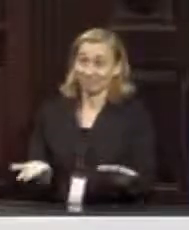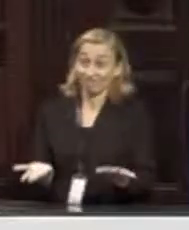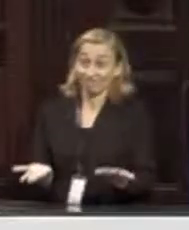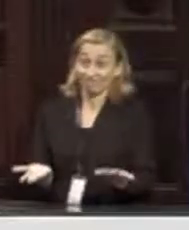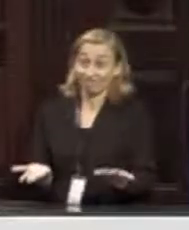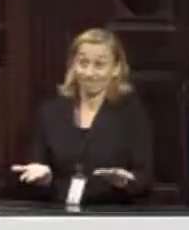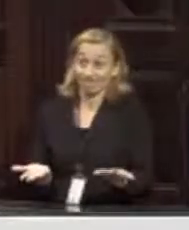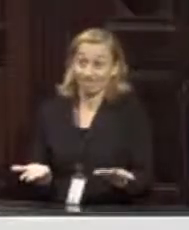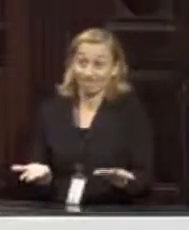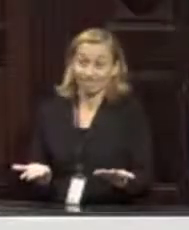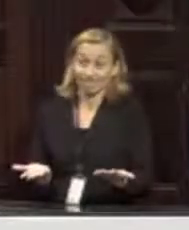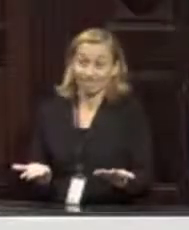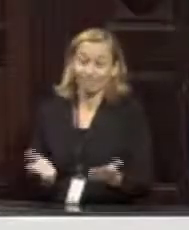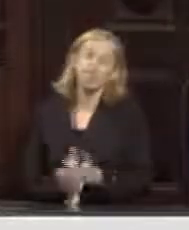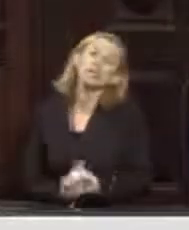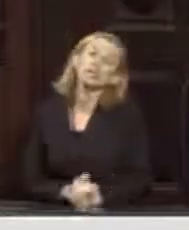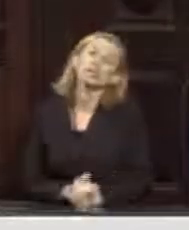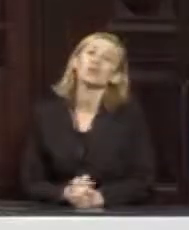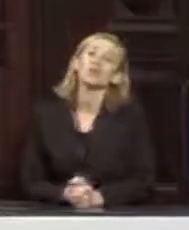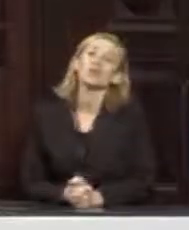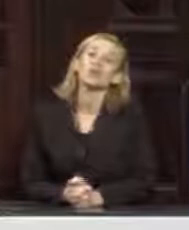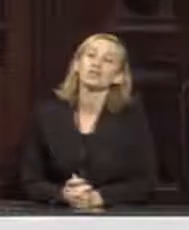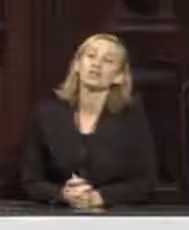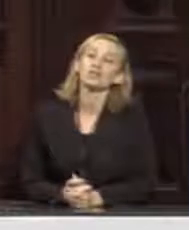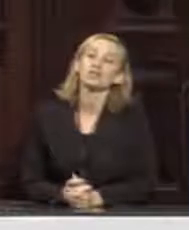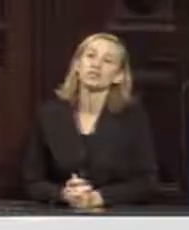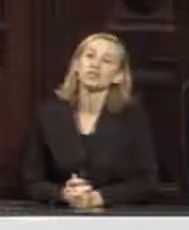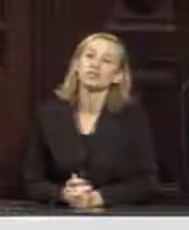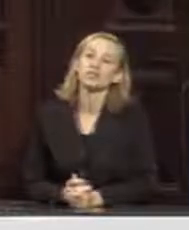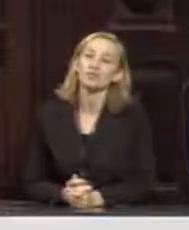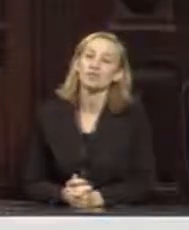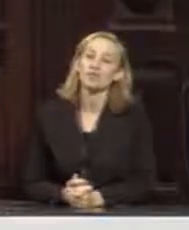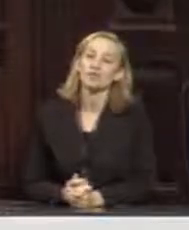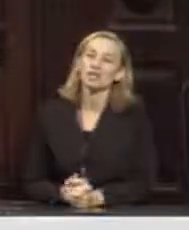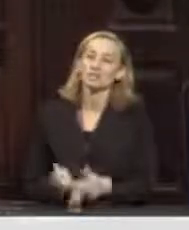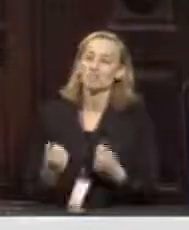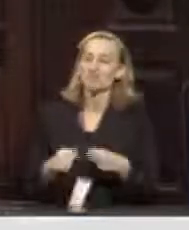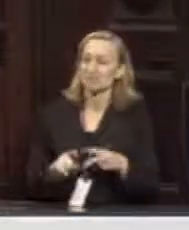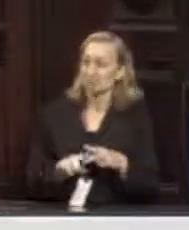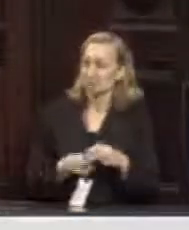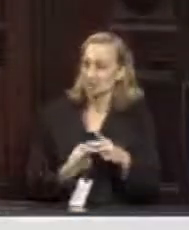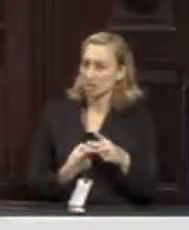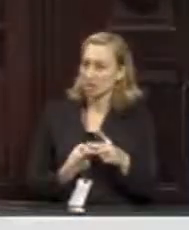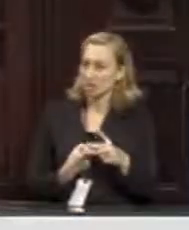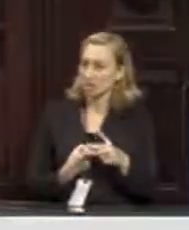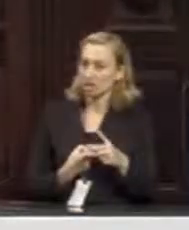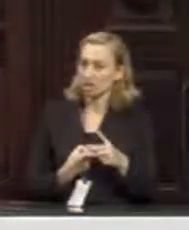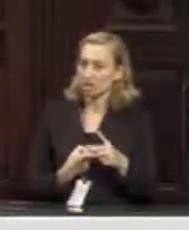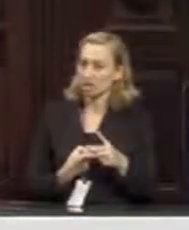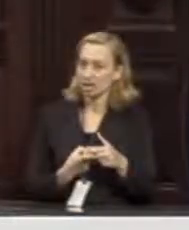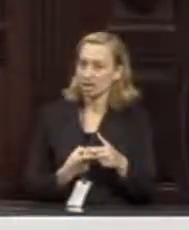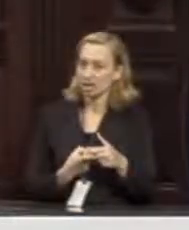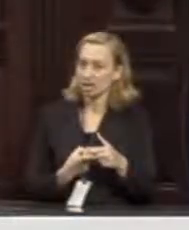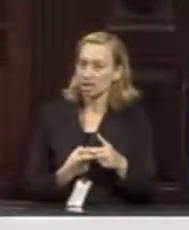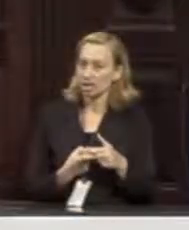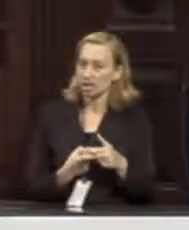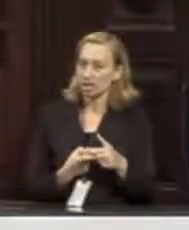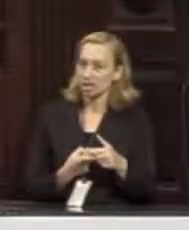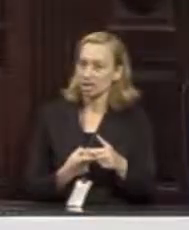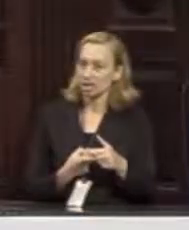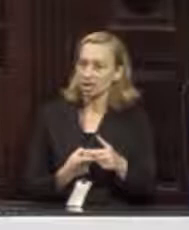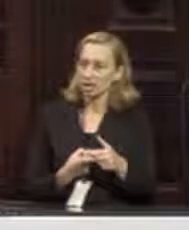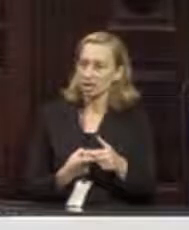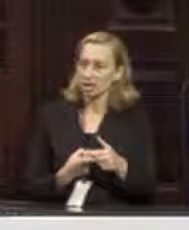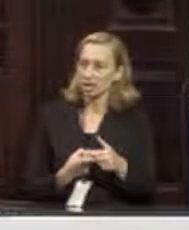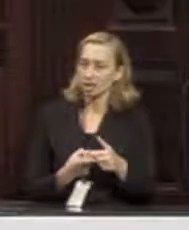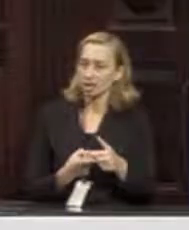E aí quer dizer que vai fazer a reestruturação e focar de